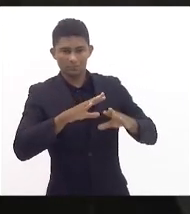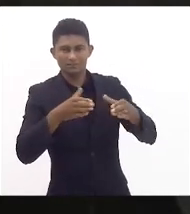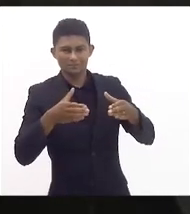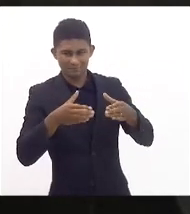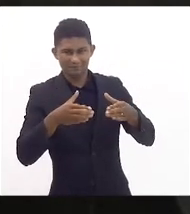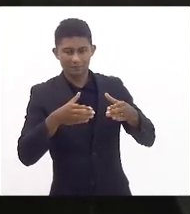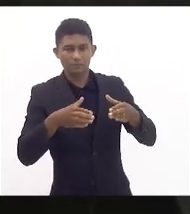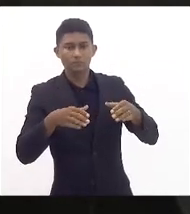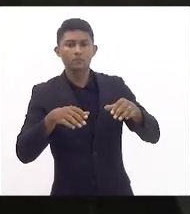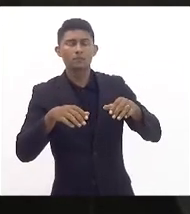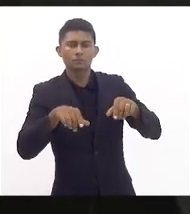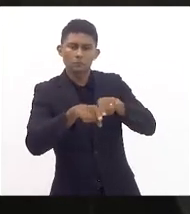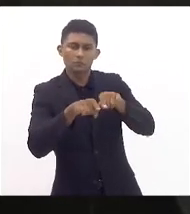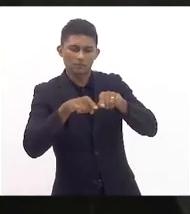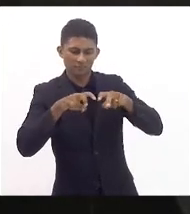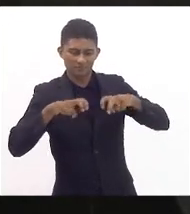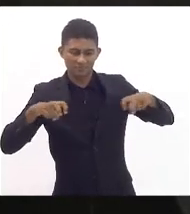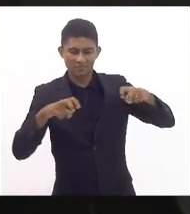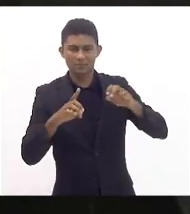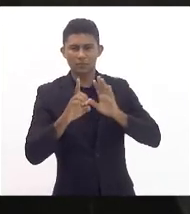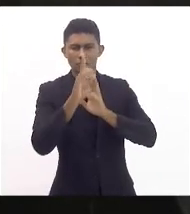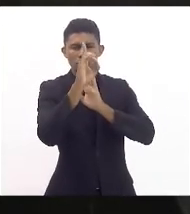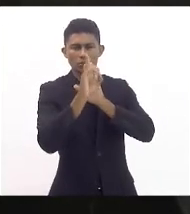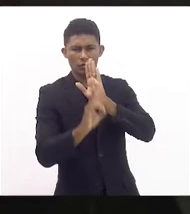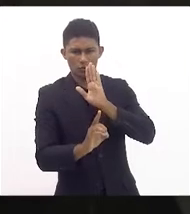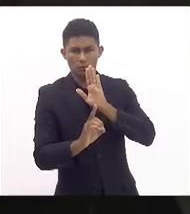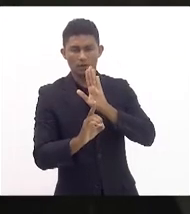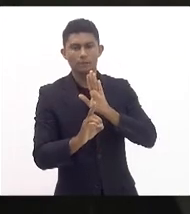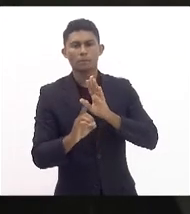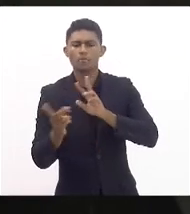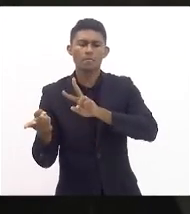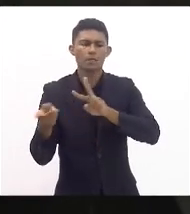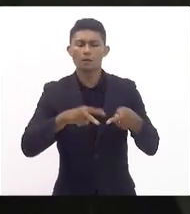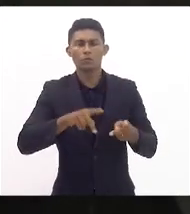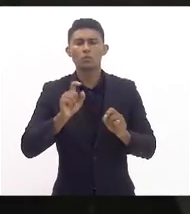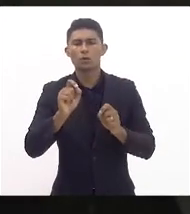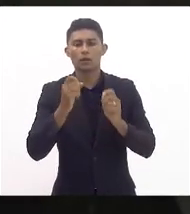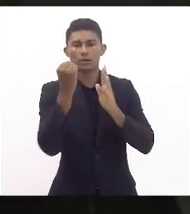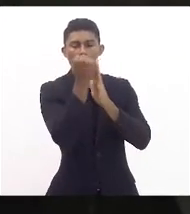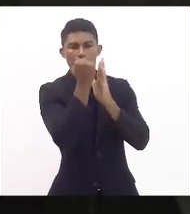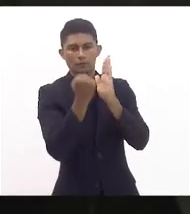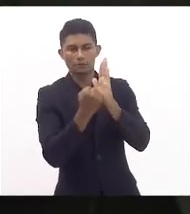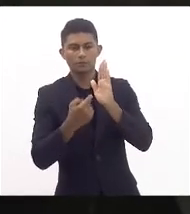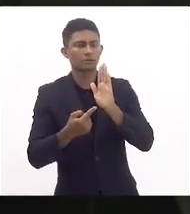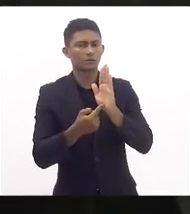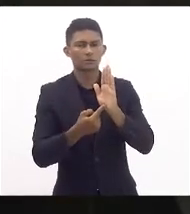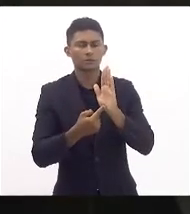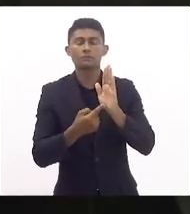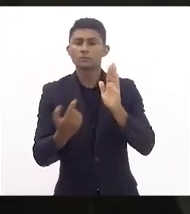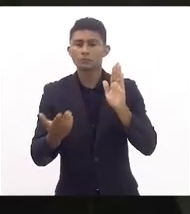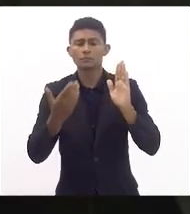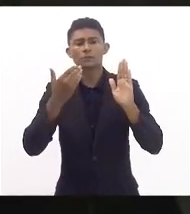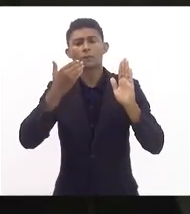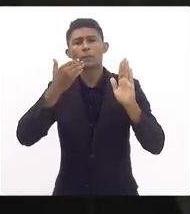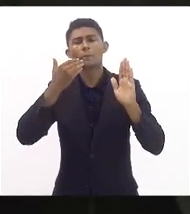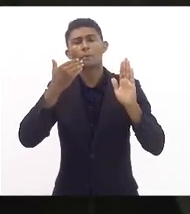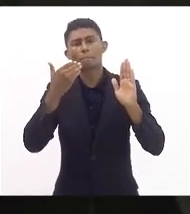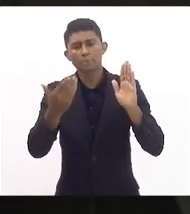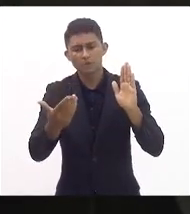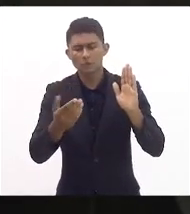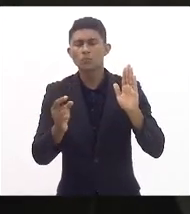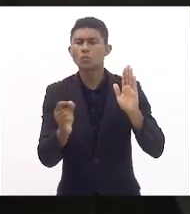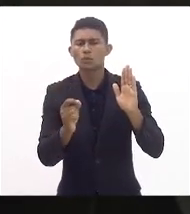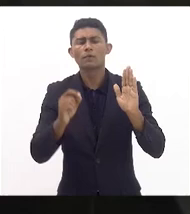diretora o encaminhou através de um ofício, não é? O requerimento, ele é uma